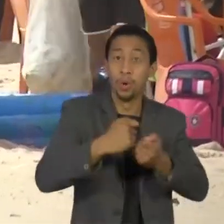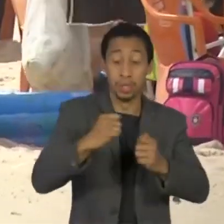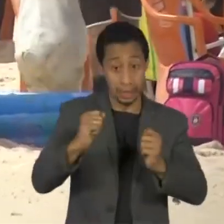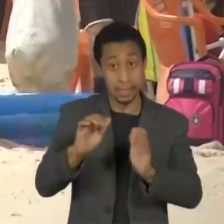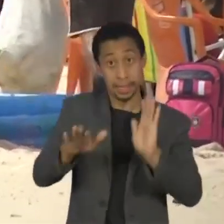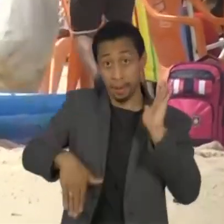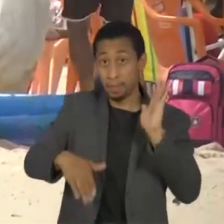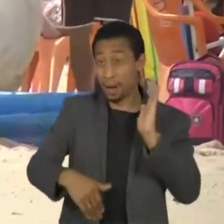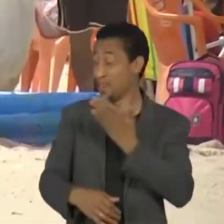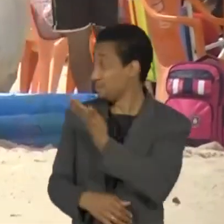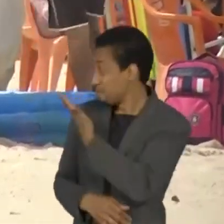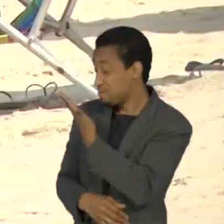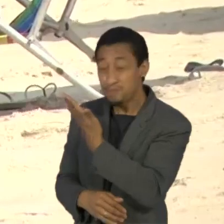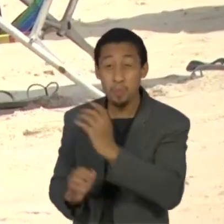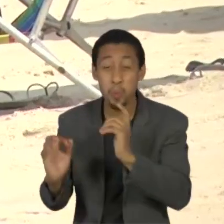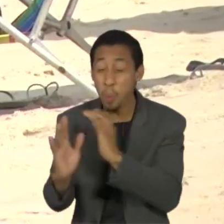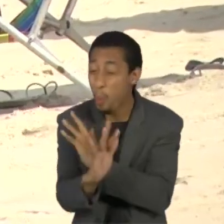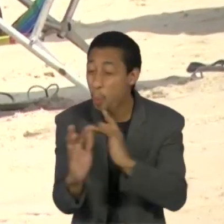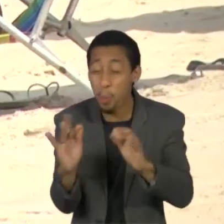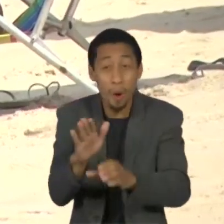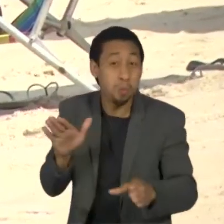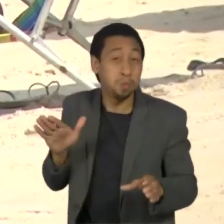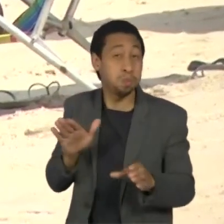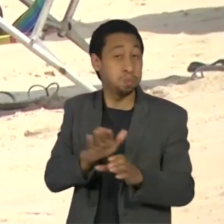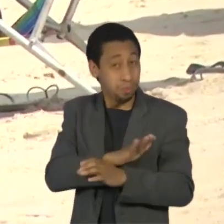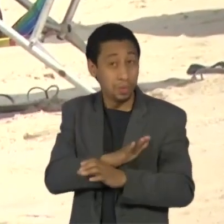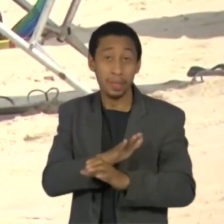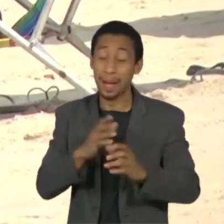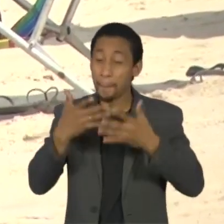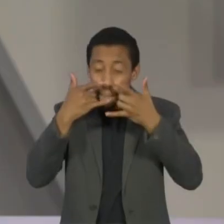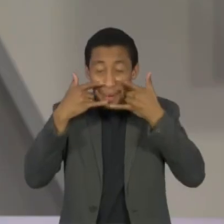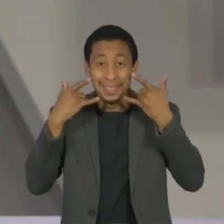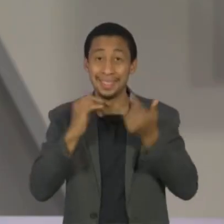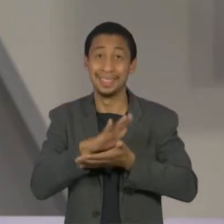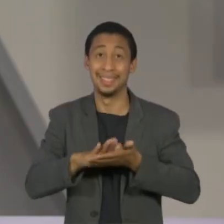aglomeração na faixa de areia e banhistas sem máscaras.